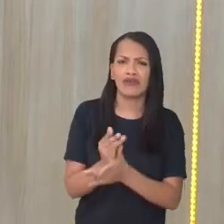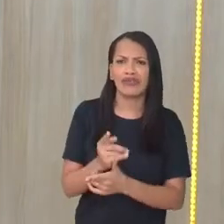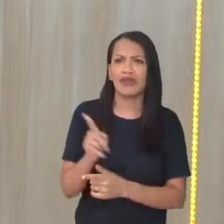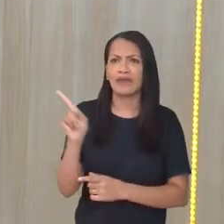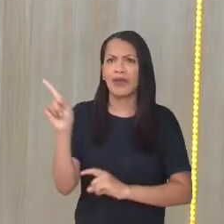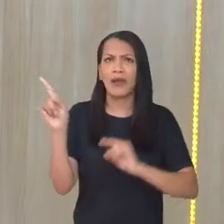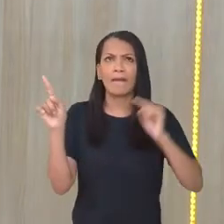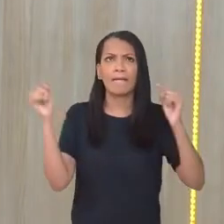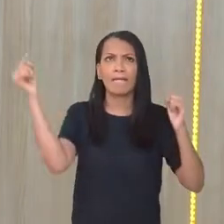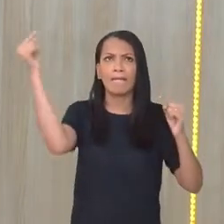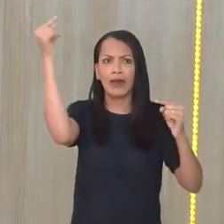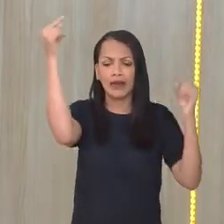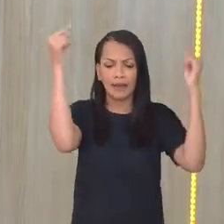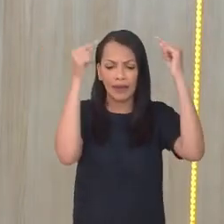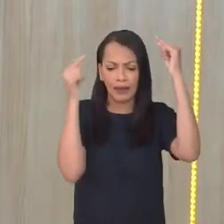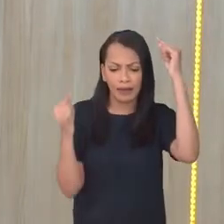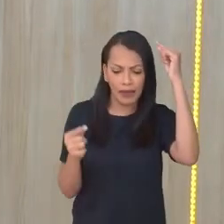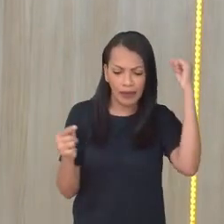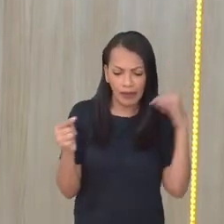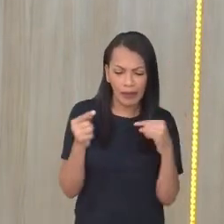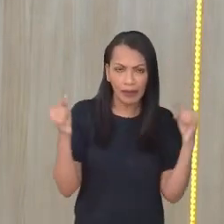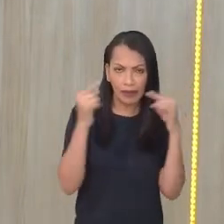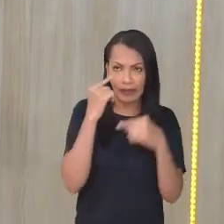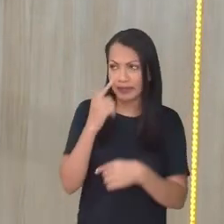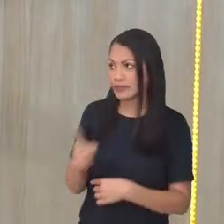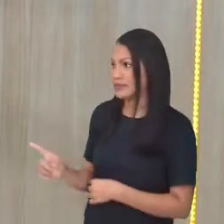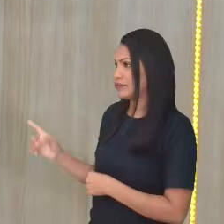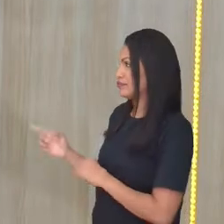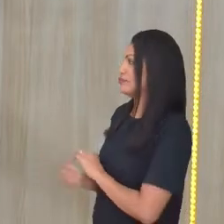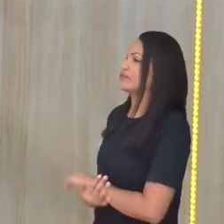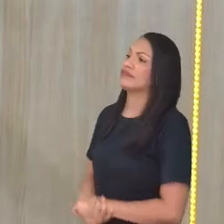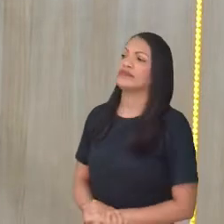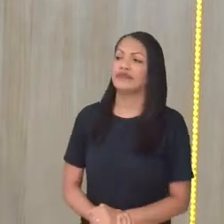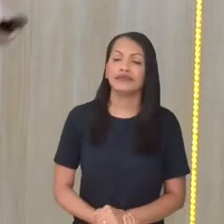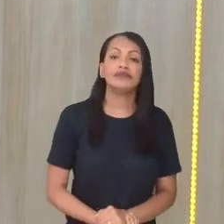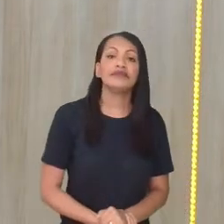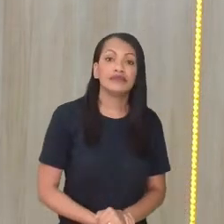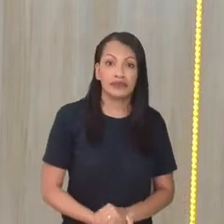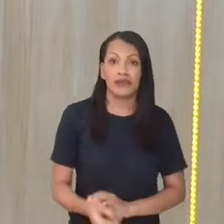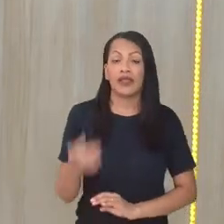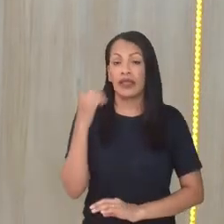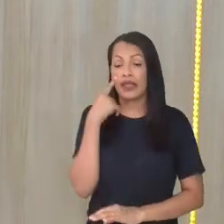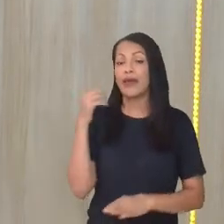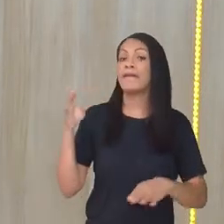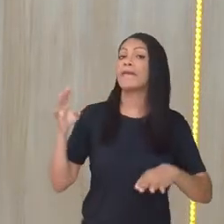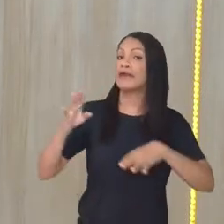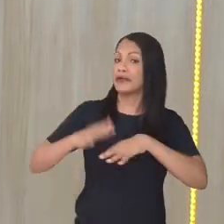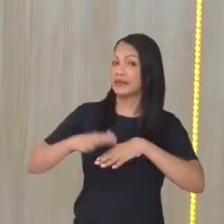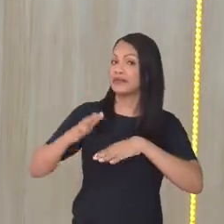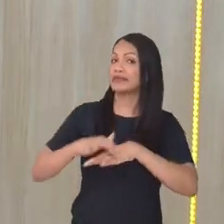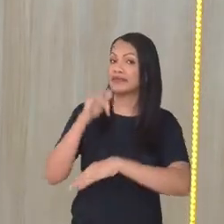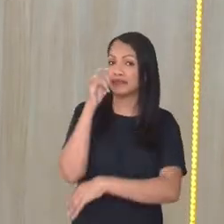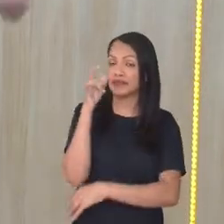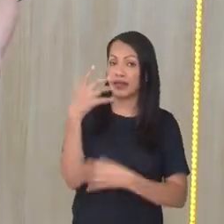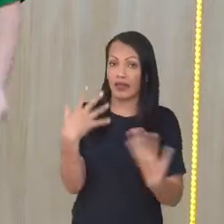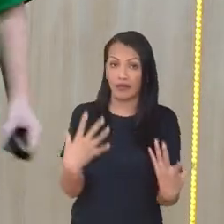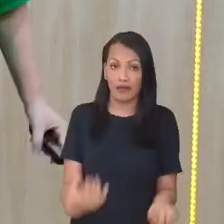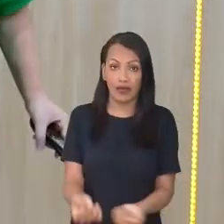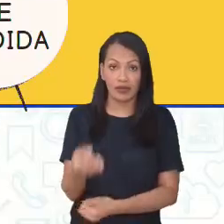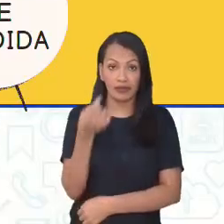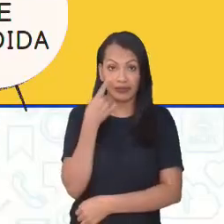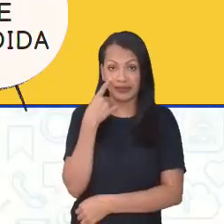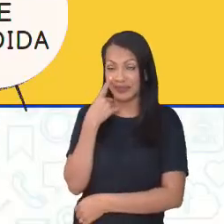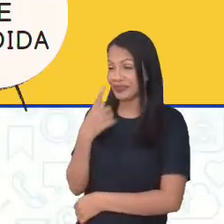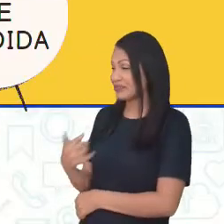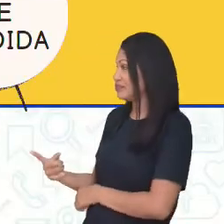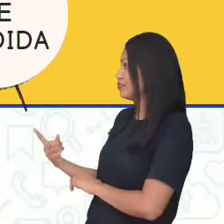ligações. Lembre-se que isso aqui é apenas um recorte. A matemática é muito mais do que isso. Mas vamos dar uma olhadinha, dar um zoom aí para